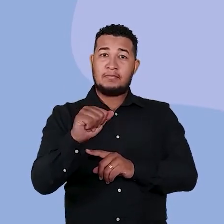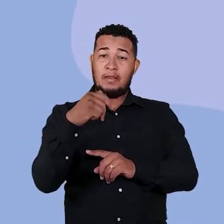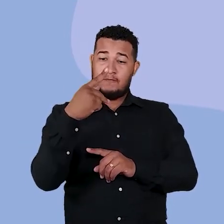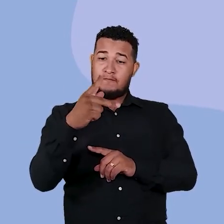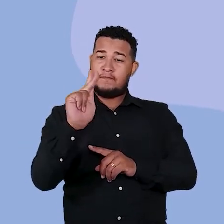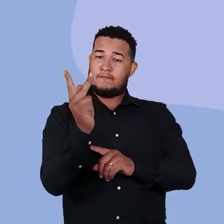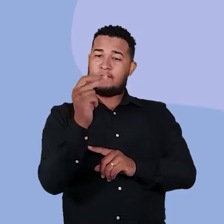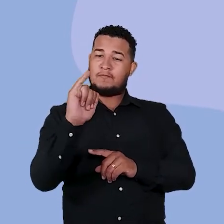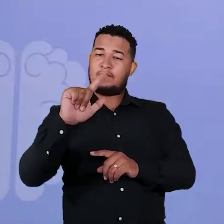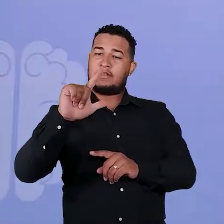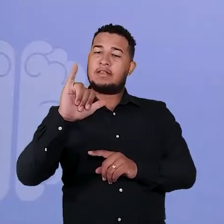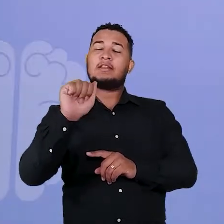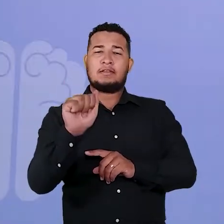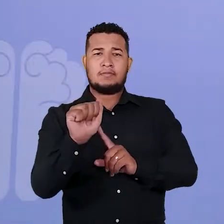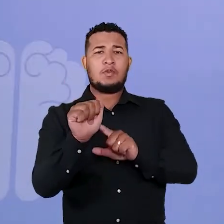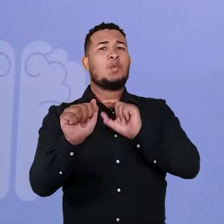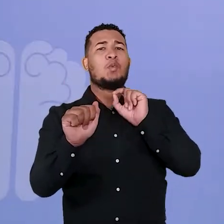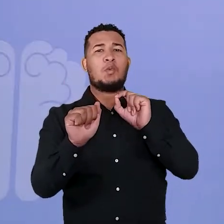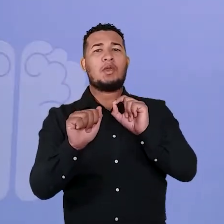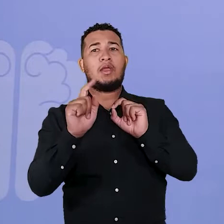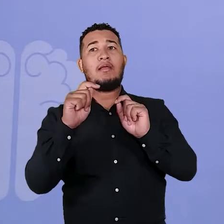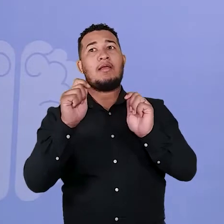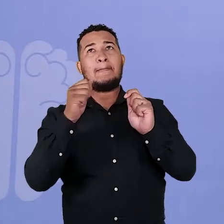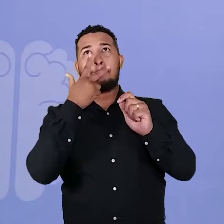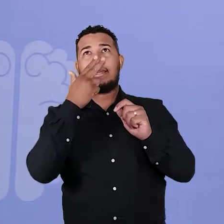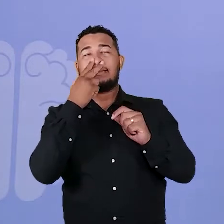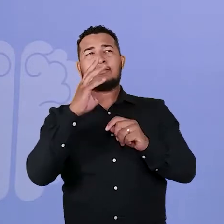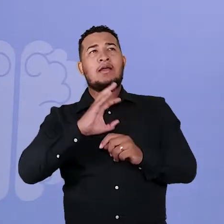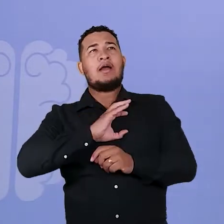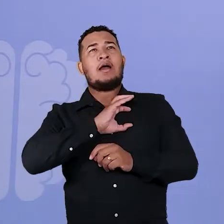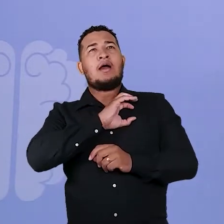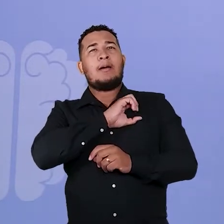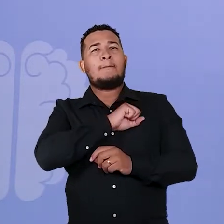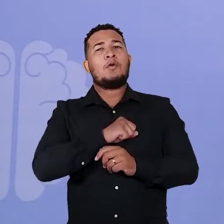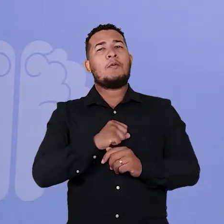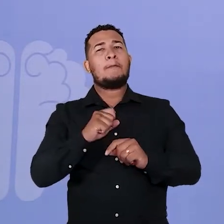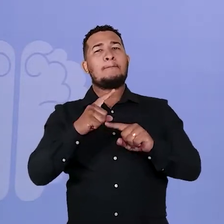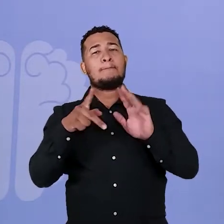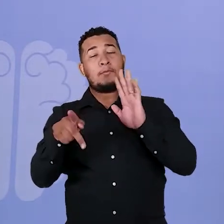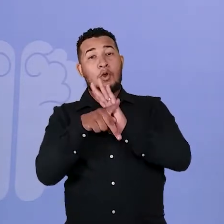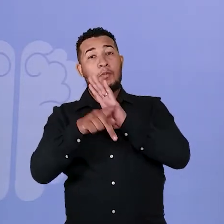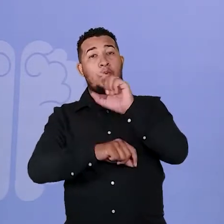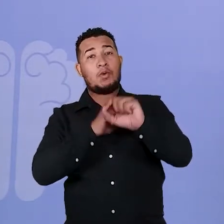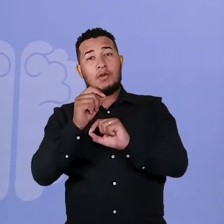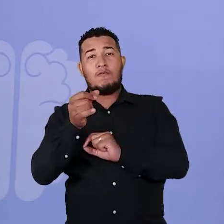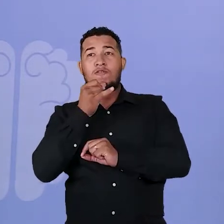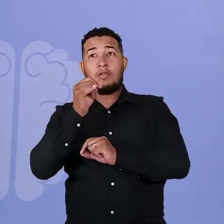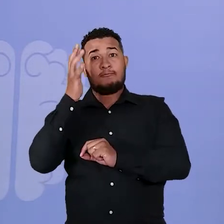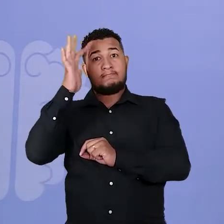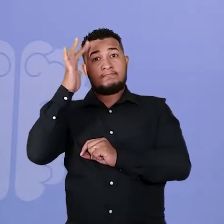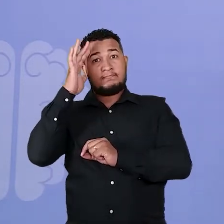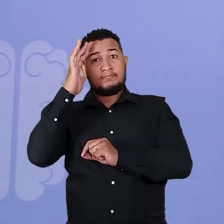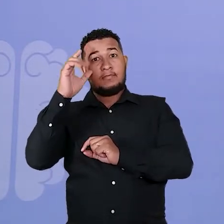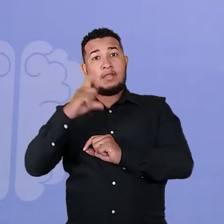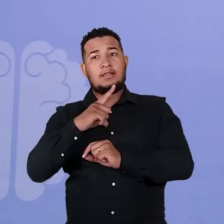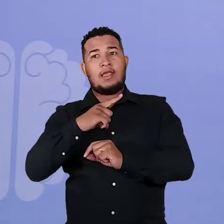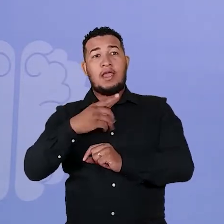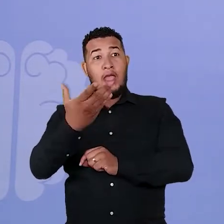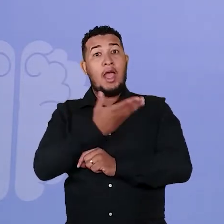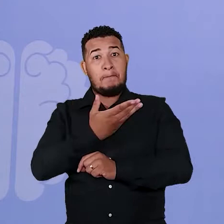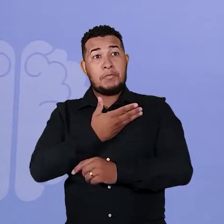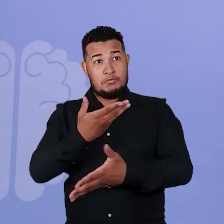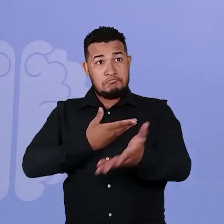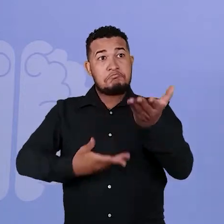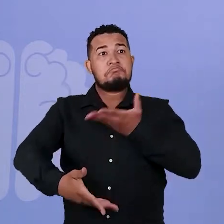Filia, o grego entende filia como a palavra que diz amor, pensando no amor que existe